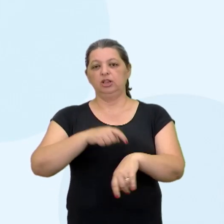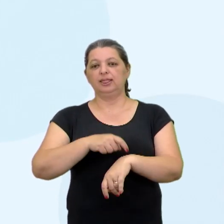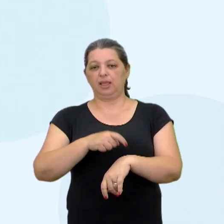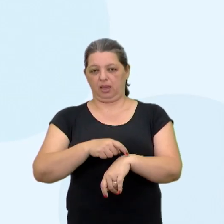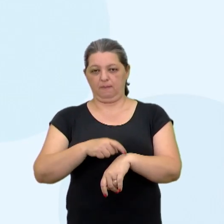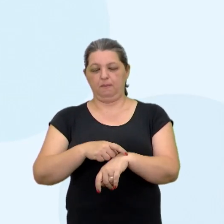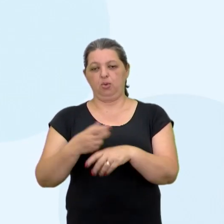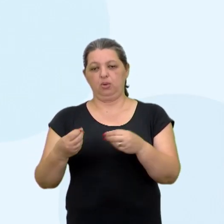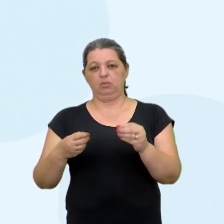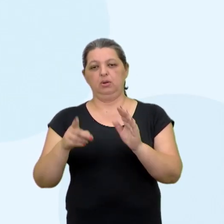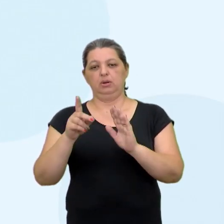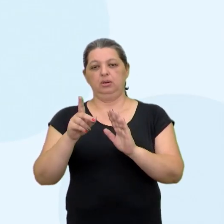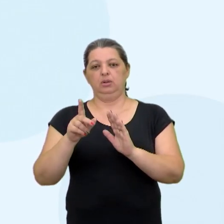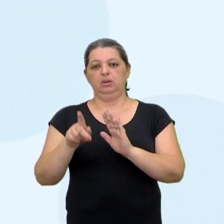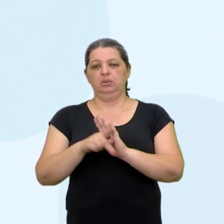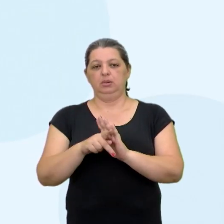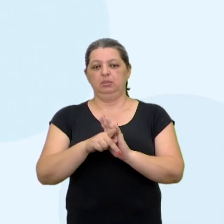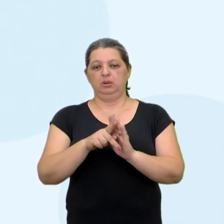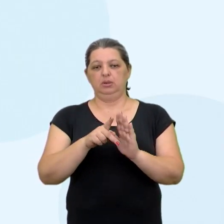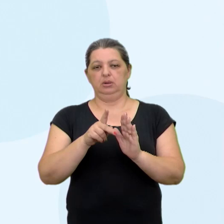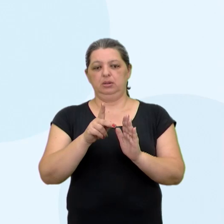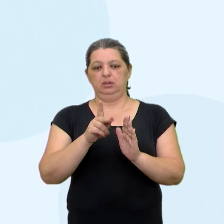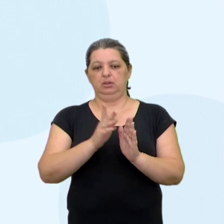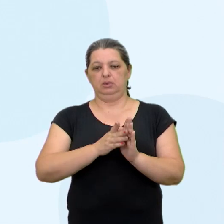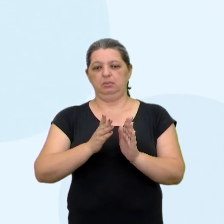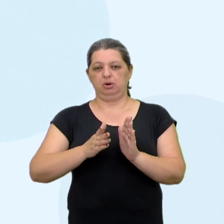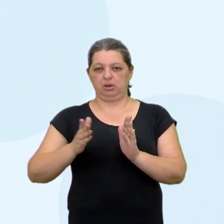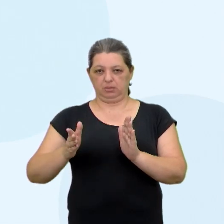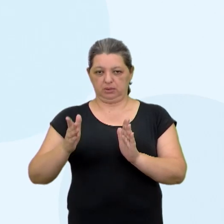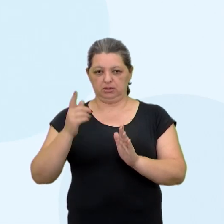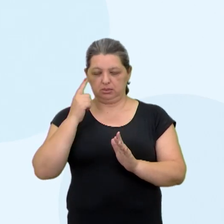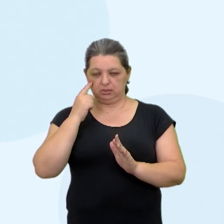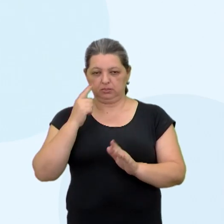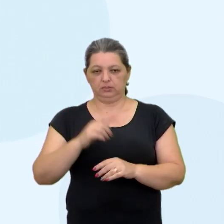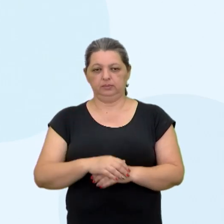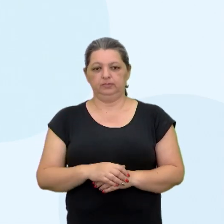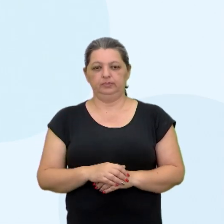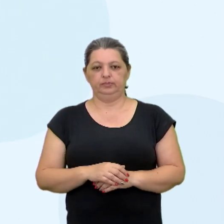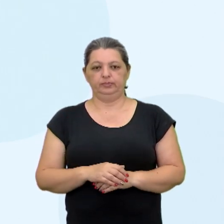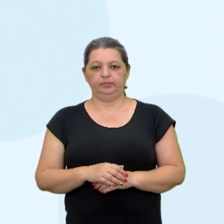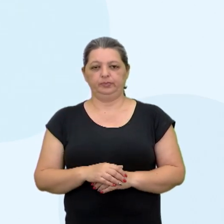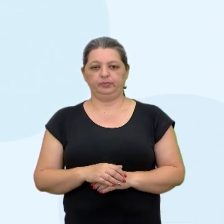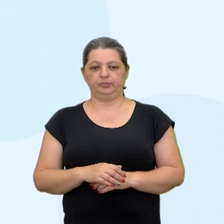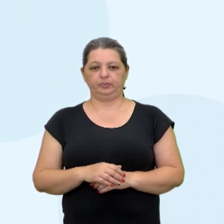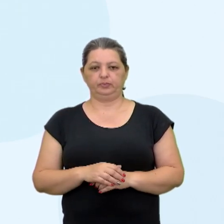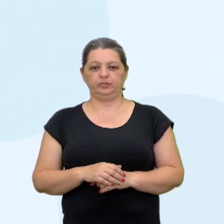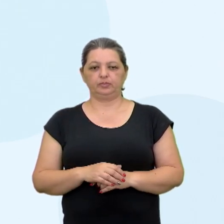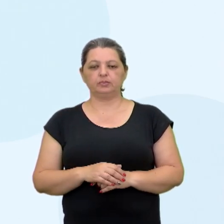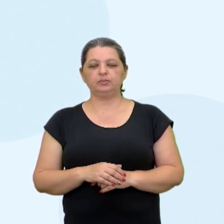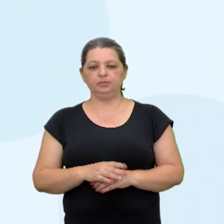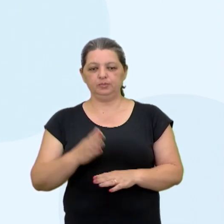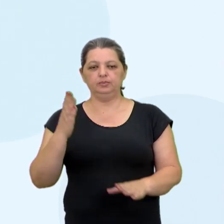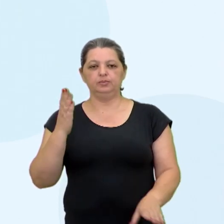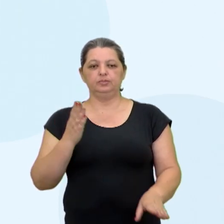né? Das suas programações. O que mais? Aqui do lado também, assim que eu achei o